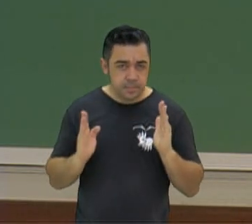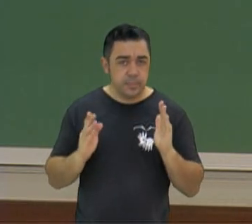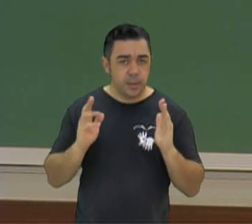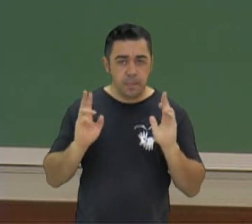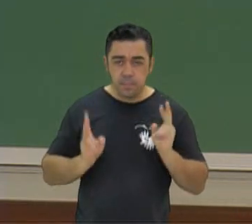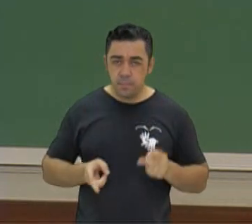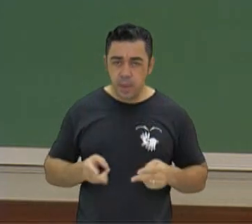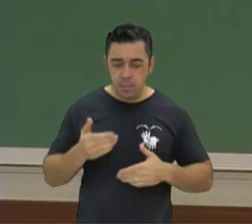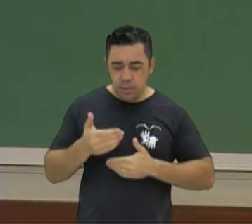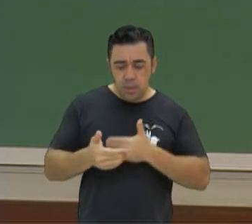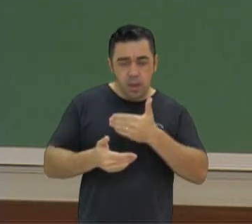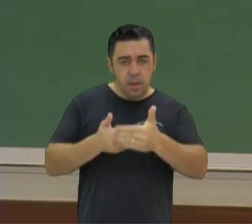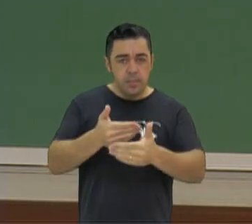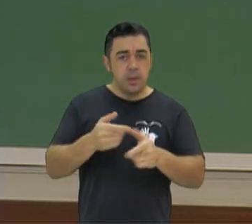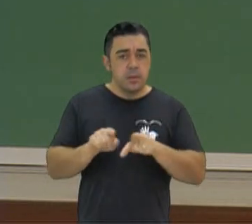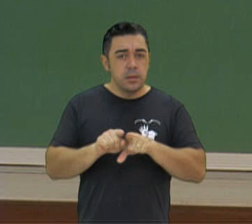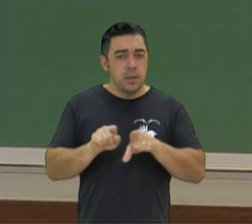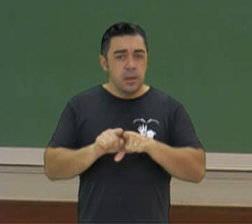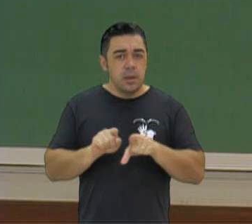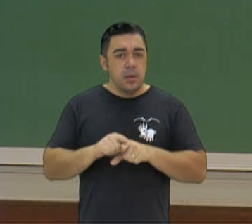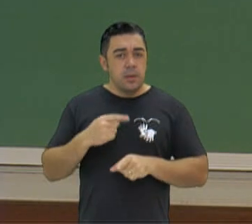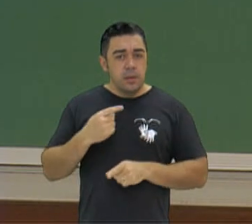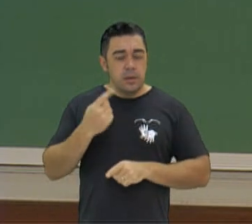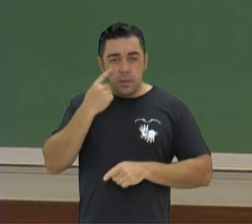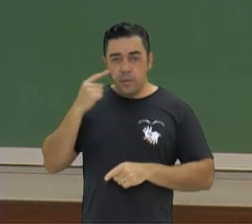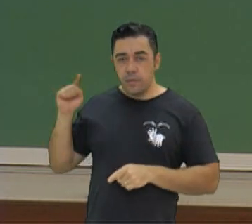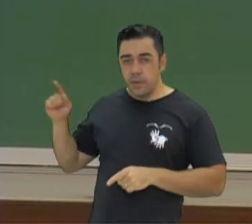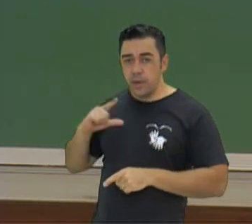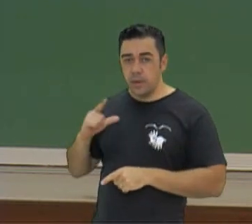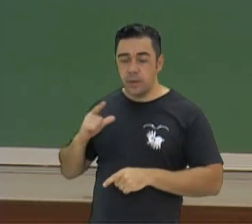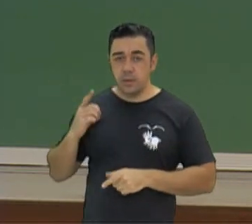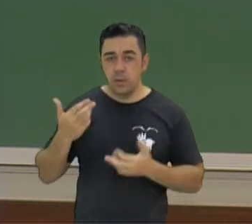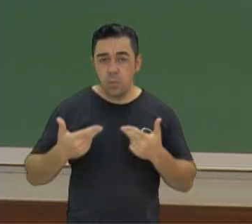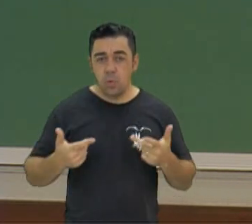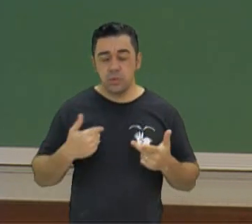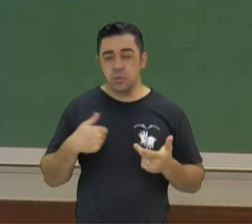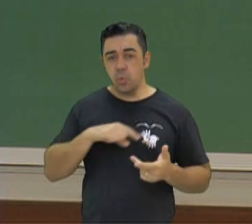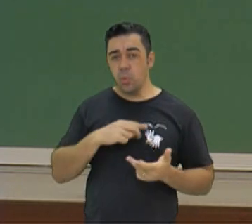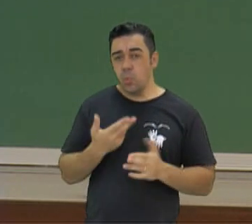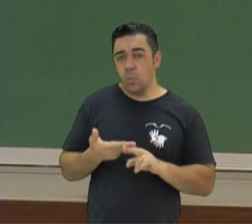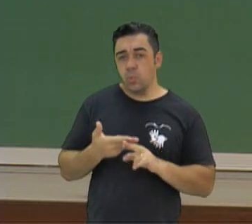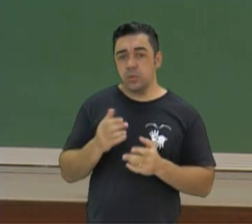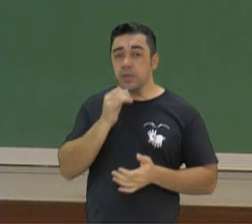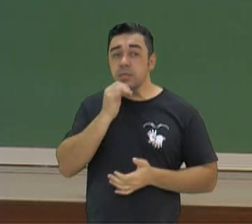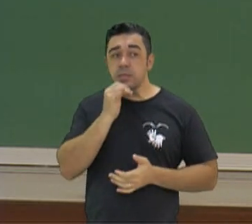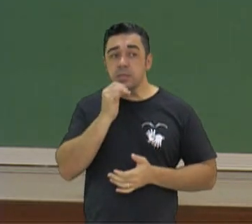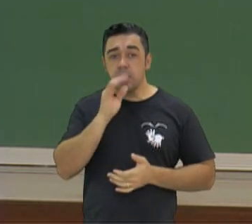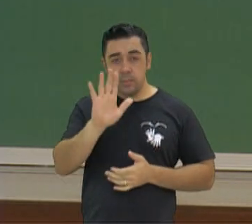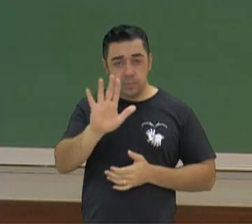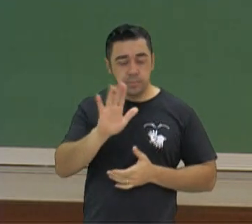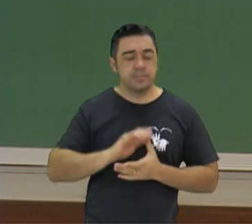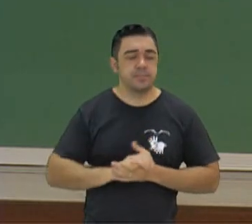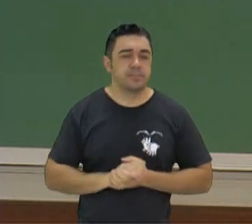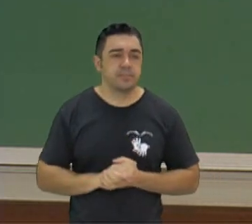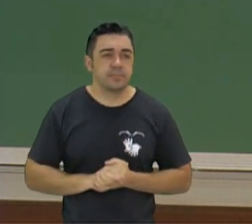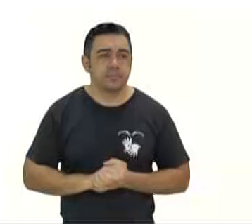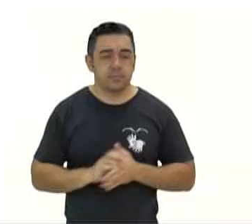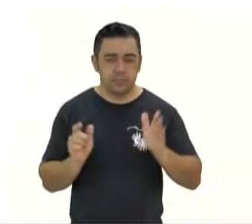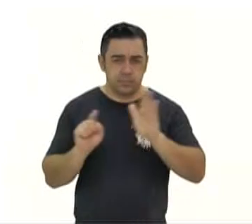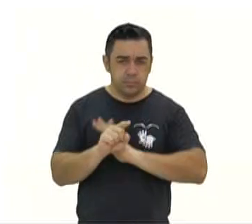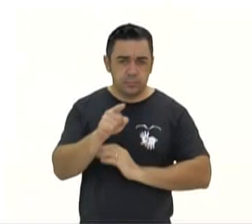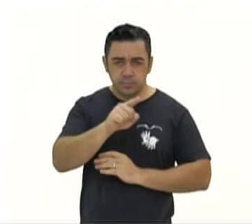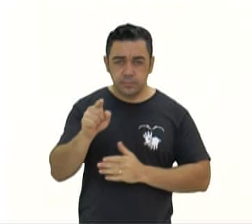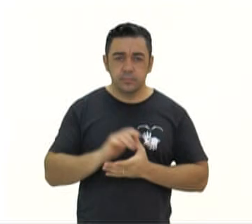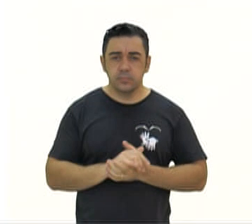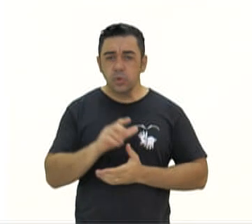mesmas etapas, inclusive a gente mantém estruturas quando a gente é embrião que a gente nem utiliza mais. Um exemplo, a gente já vai ver, um quiz.